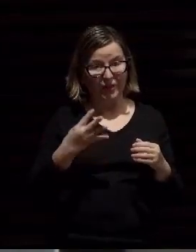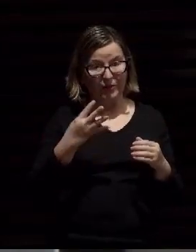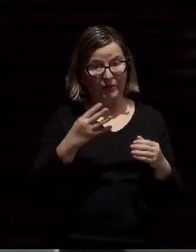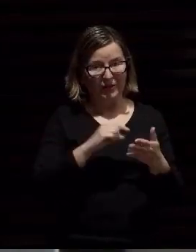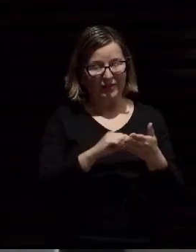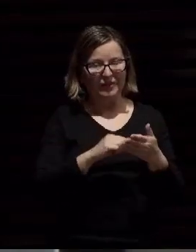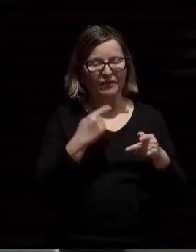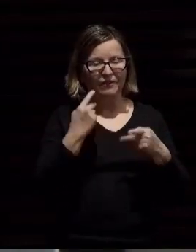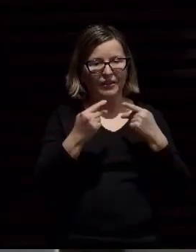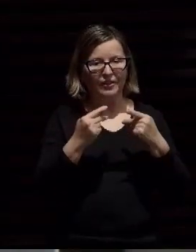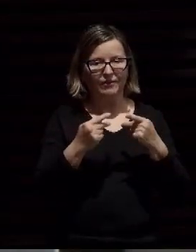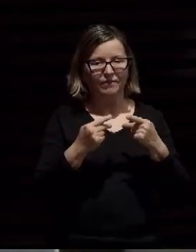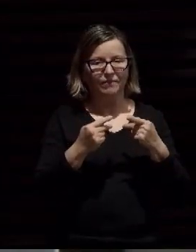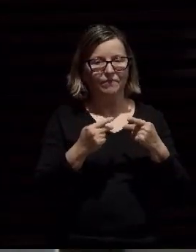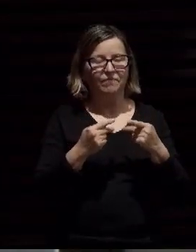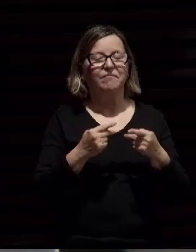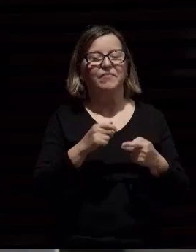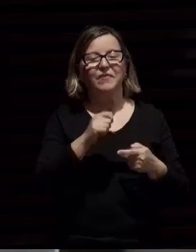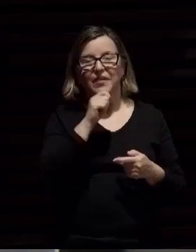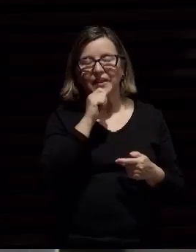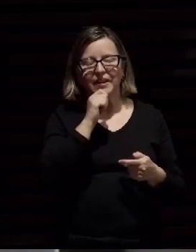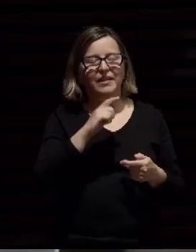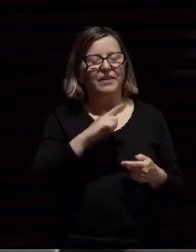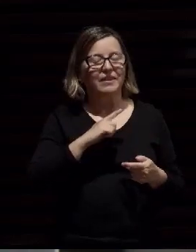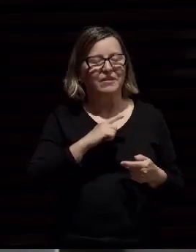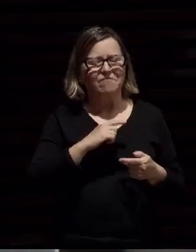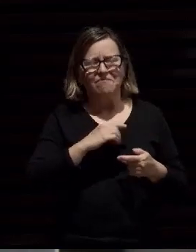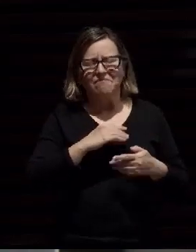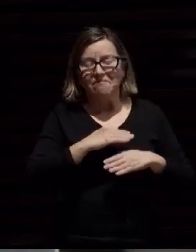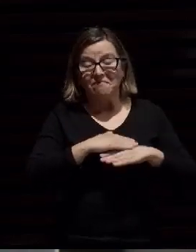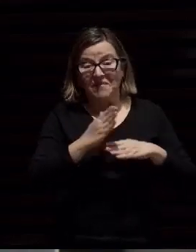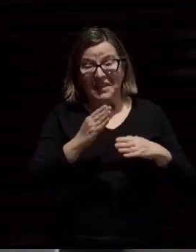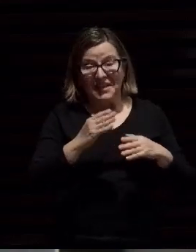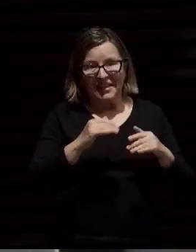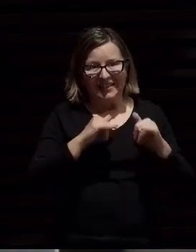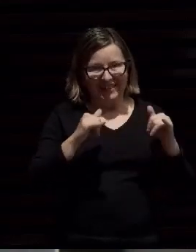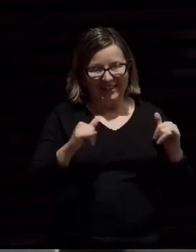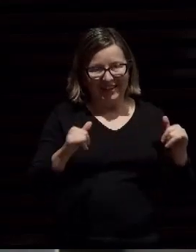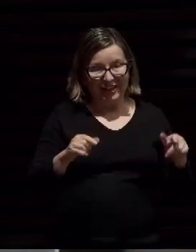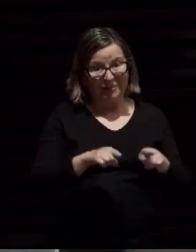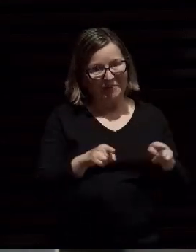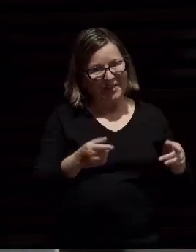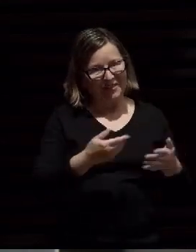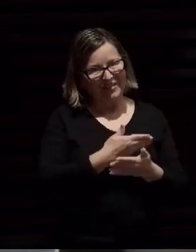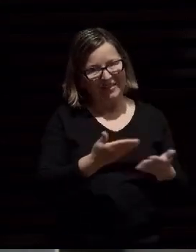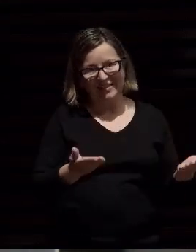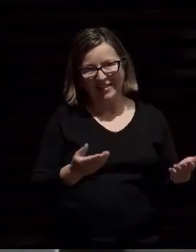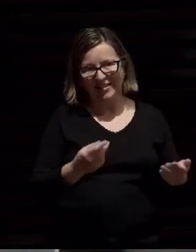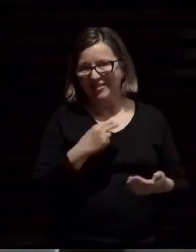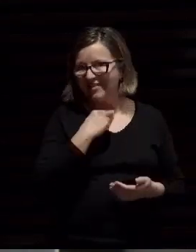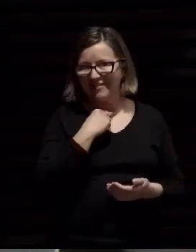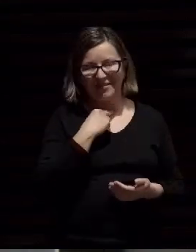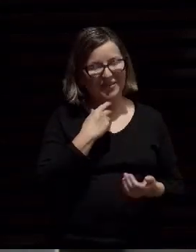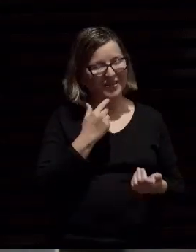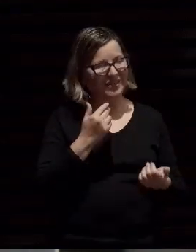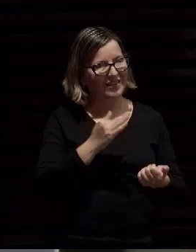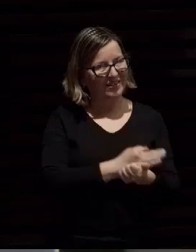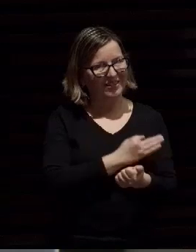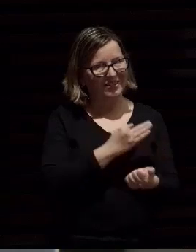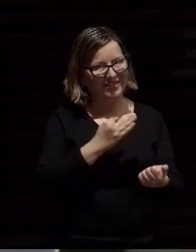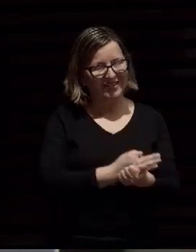tenho muito a dizer a vocês, mas vocês não podem